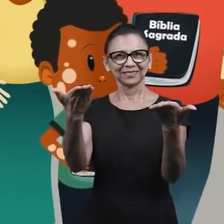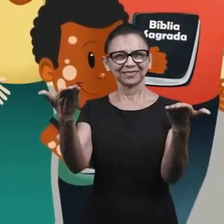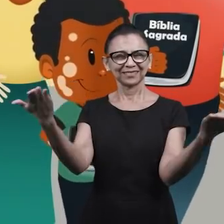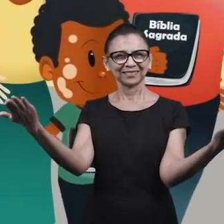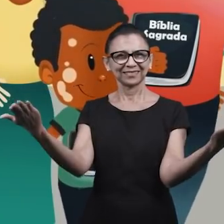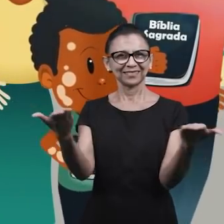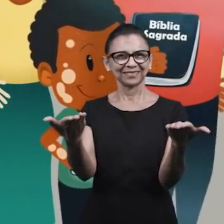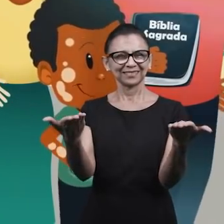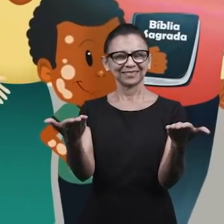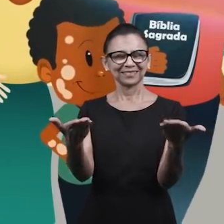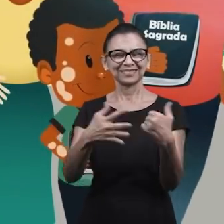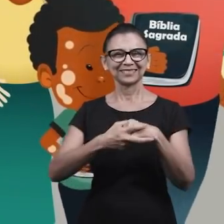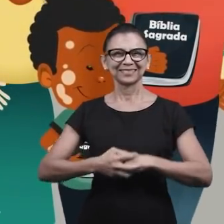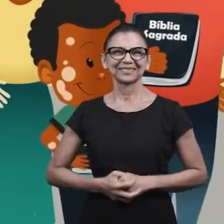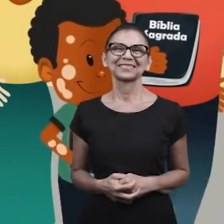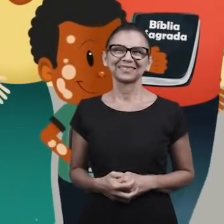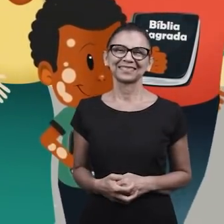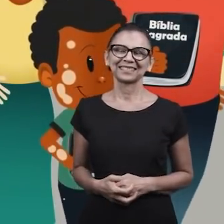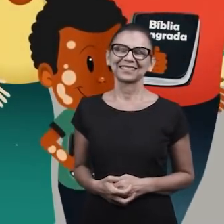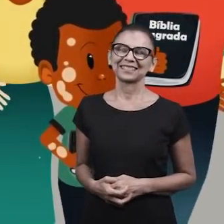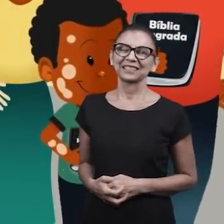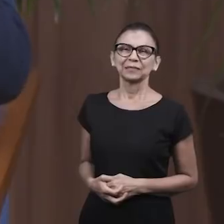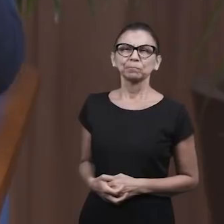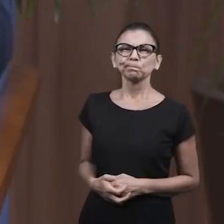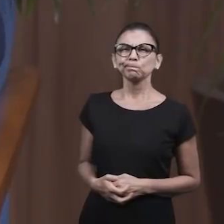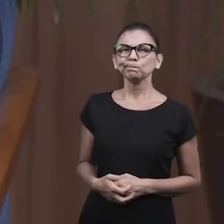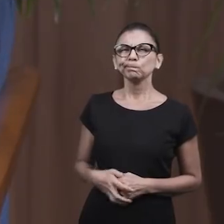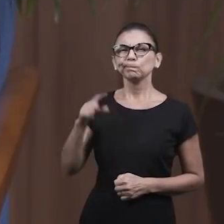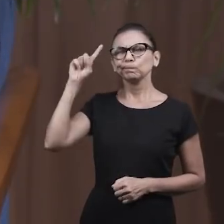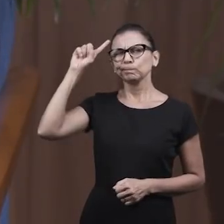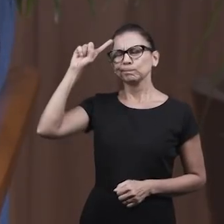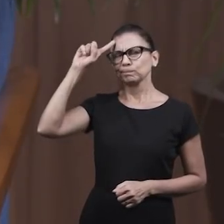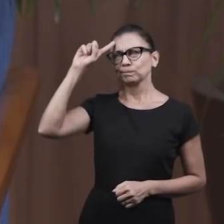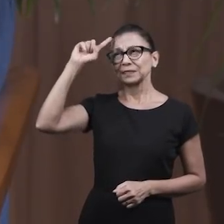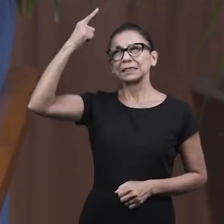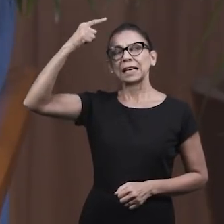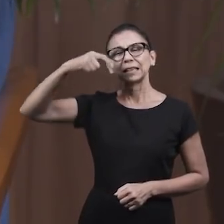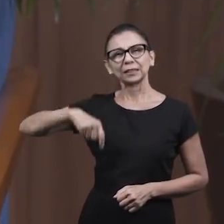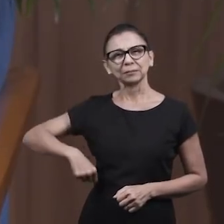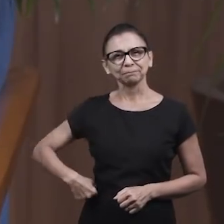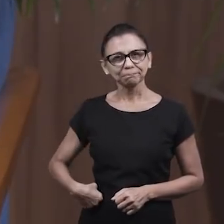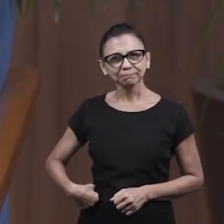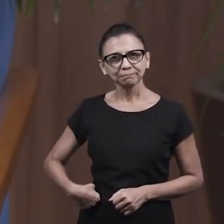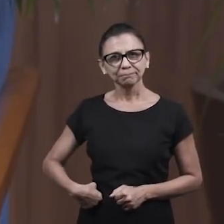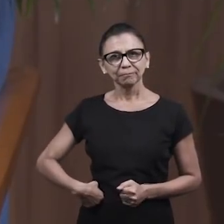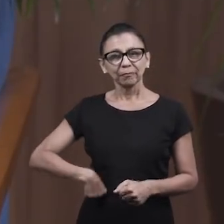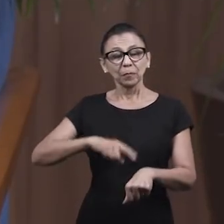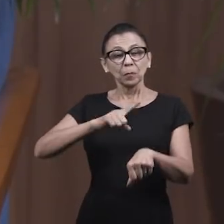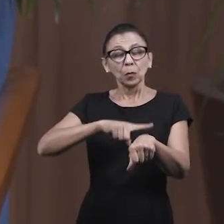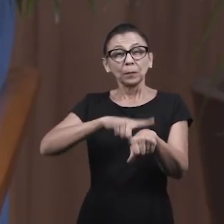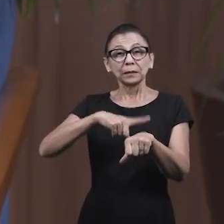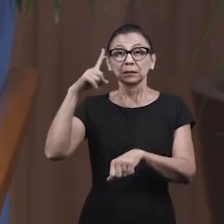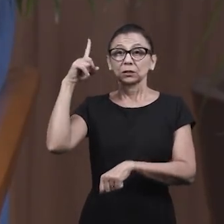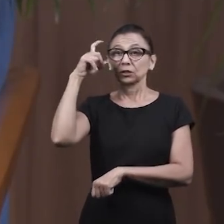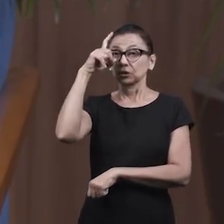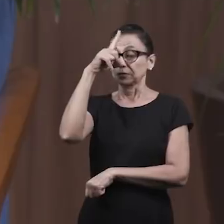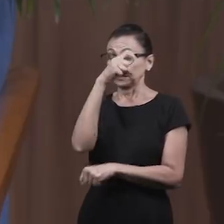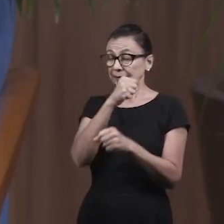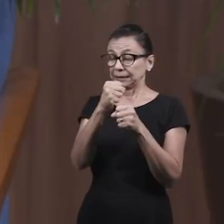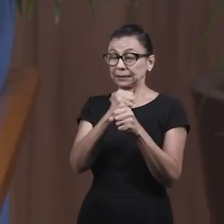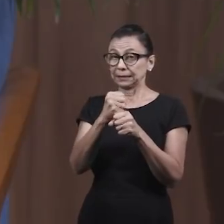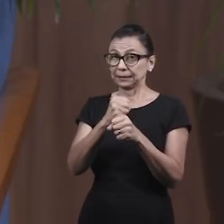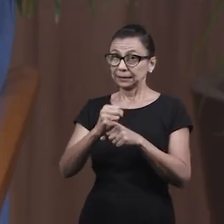vida vou anunciar, obra de alegria e alegria que é sem par.